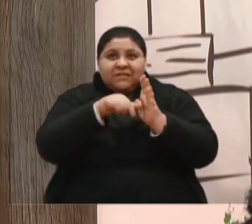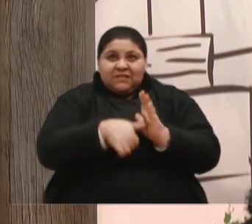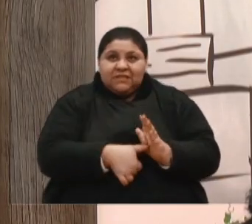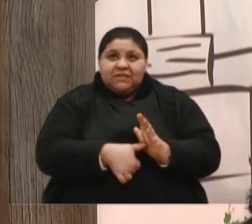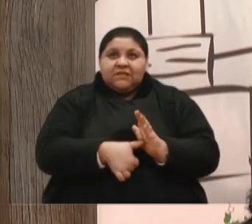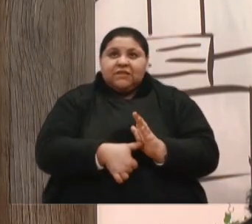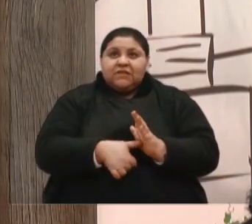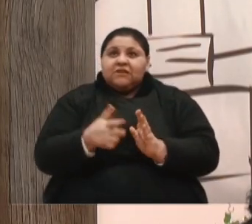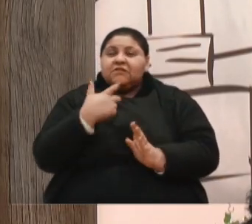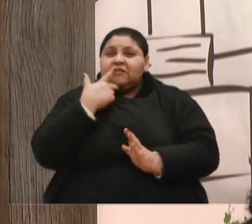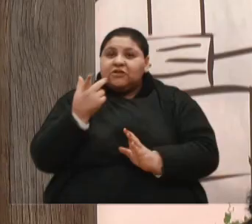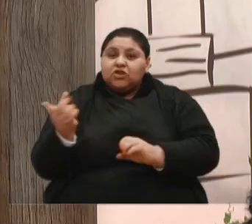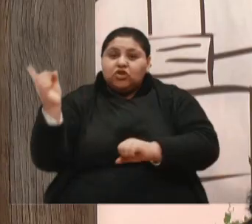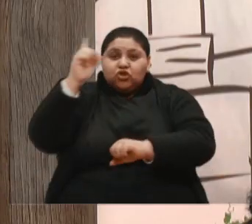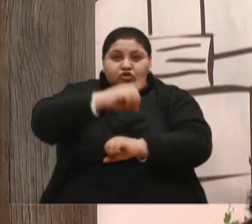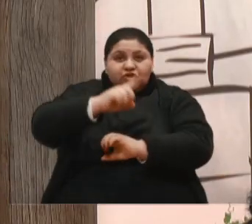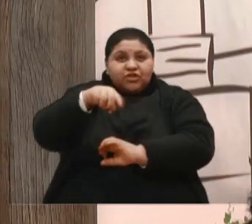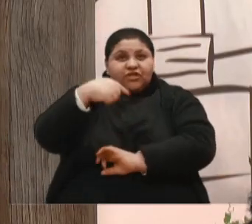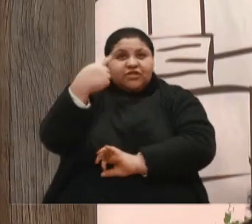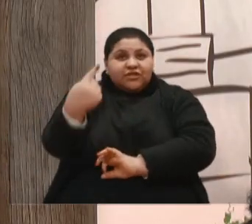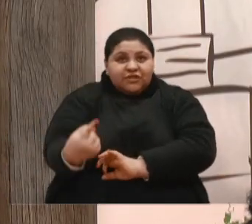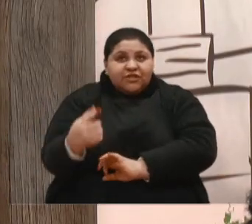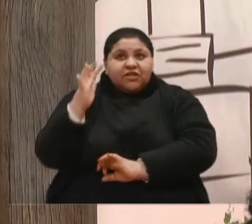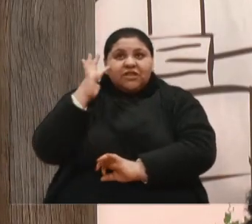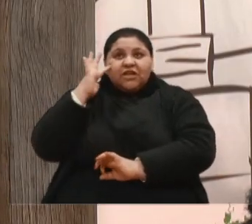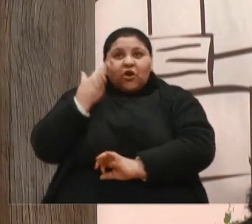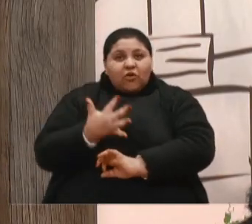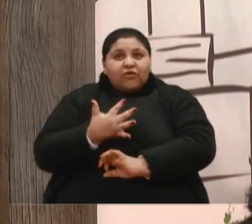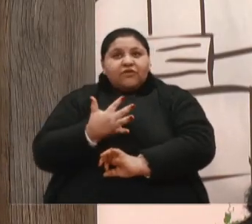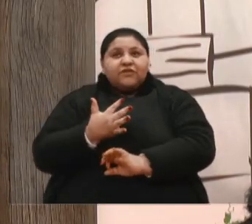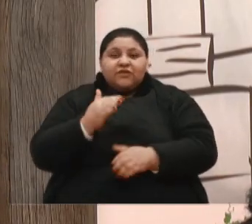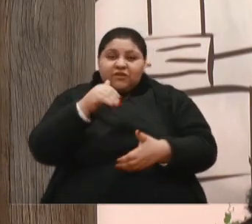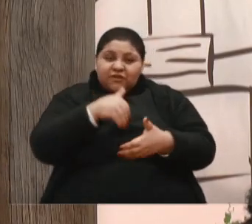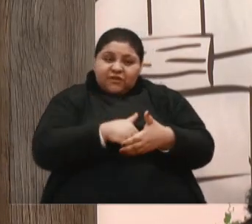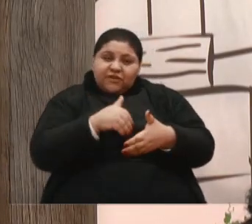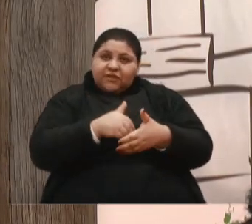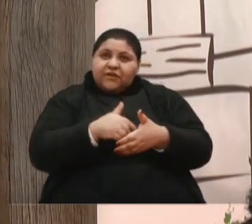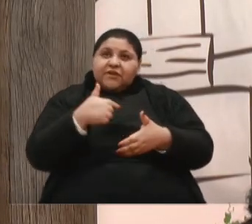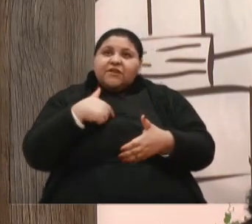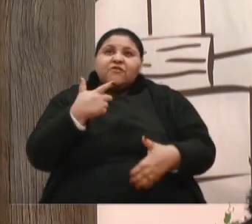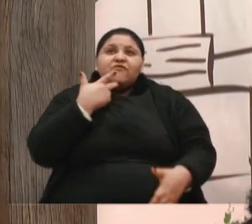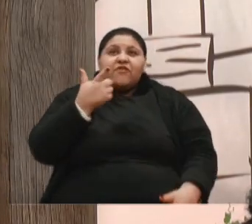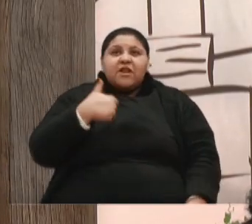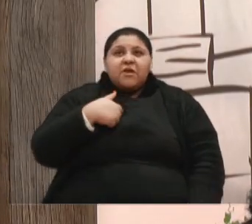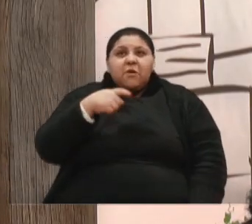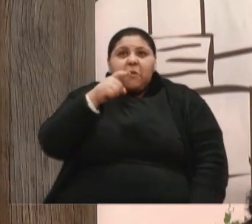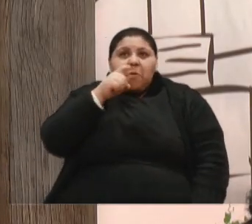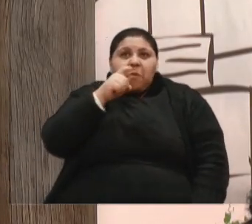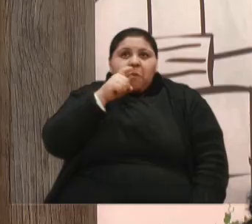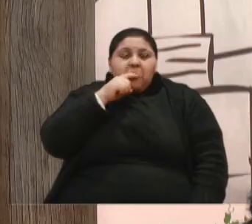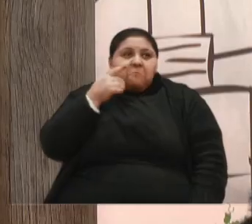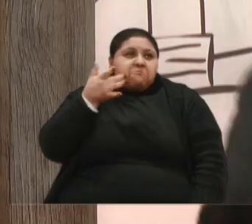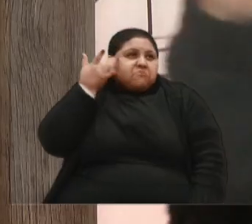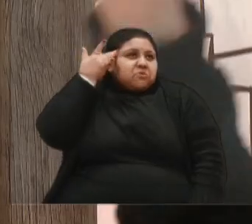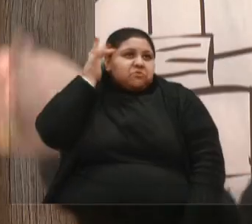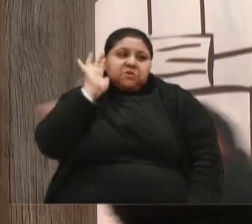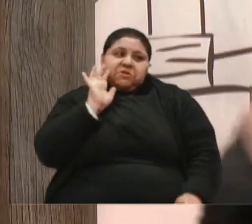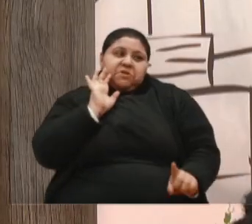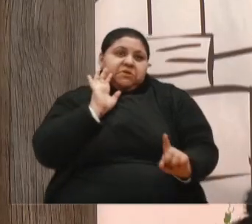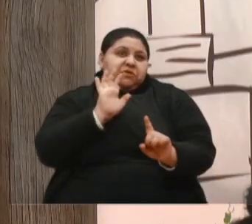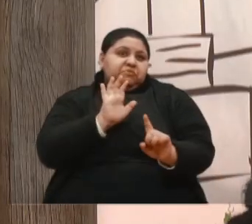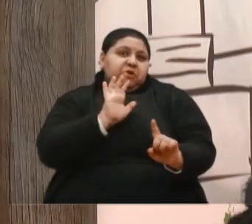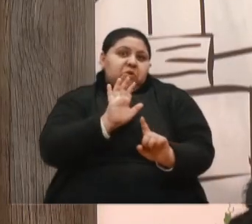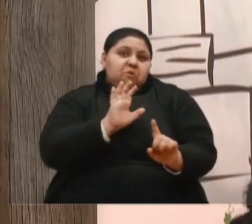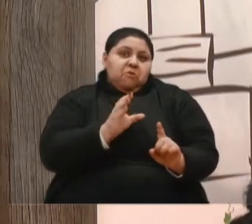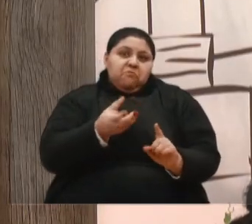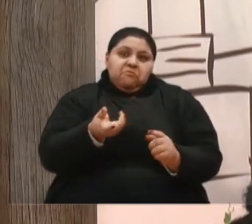Então, depois de ter contado isso, no dia seguinte, aconteceu em casa também, daí com o meu pai. Não sei se ele se inspirou,